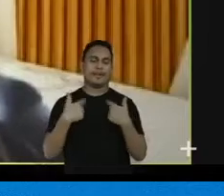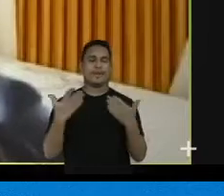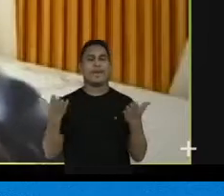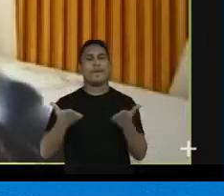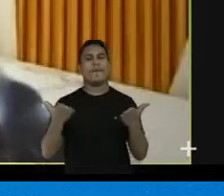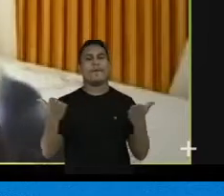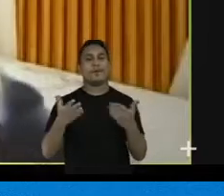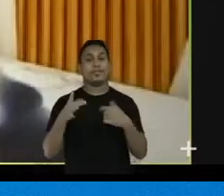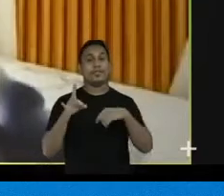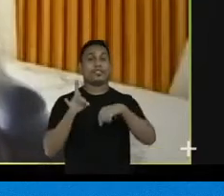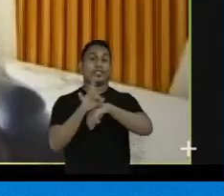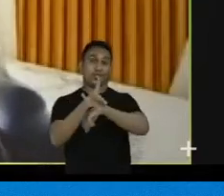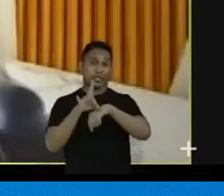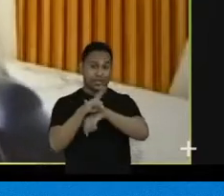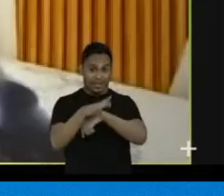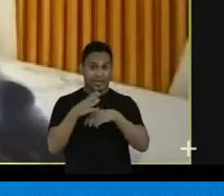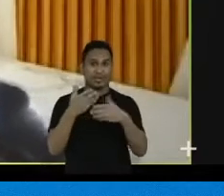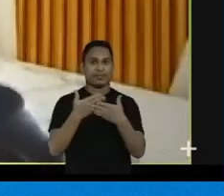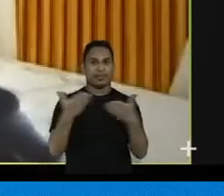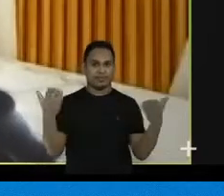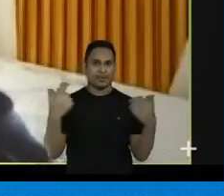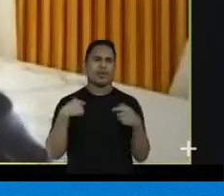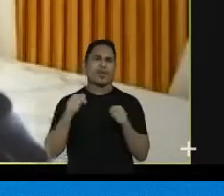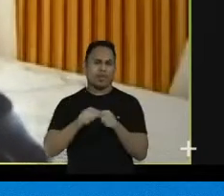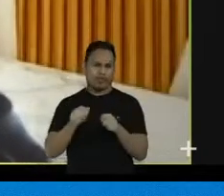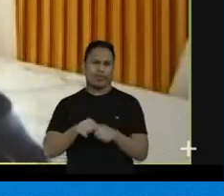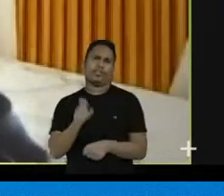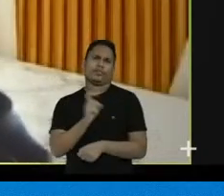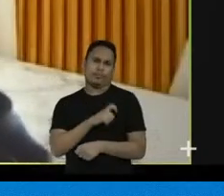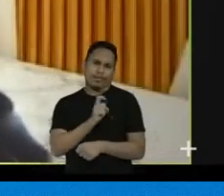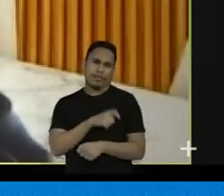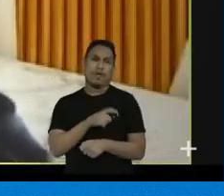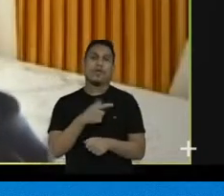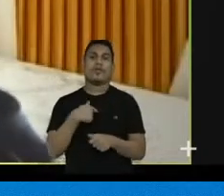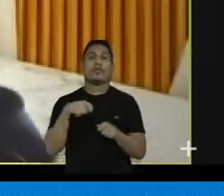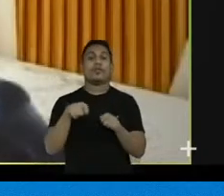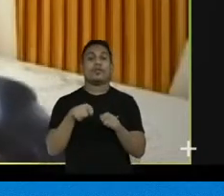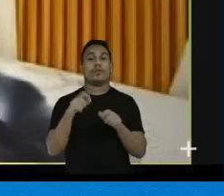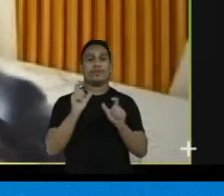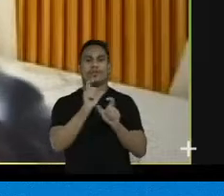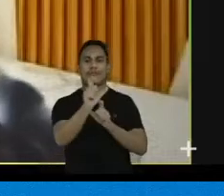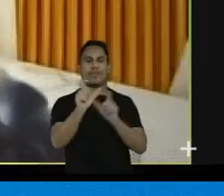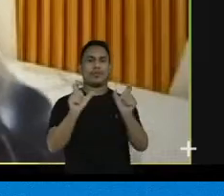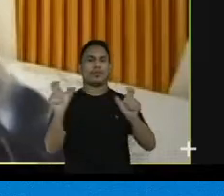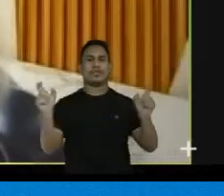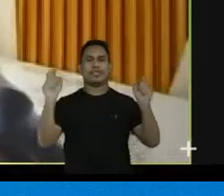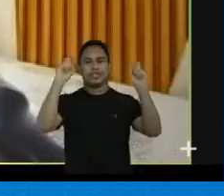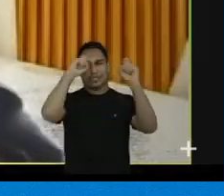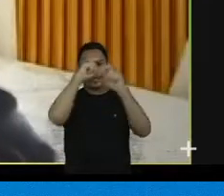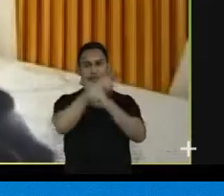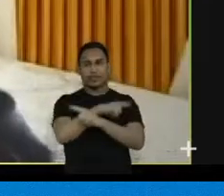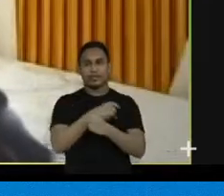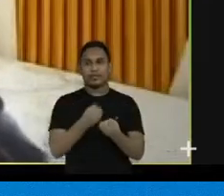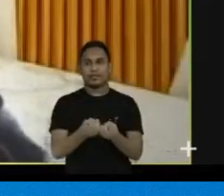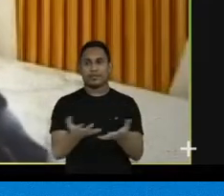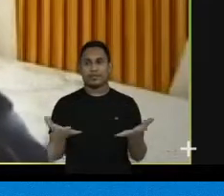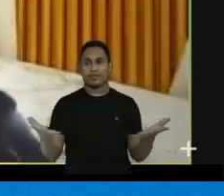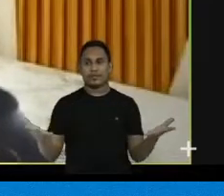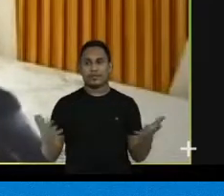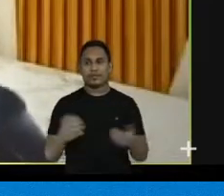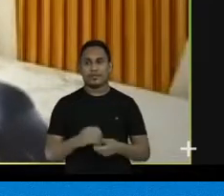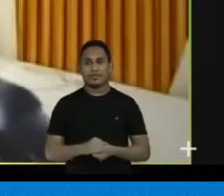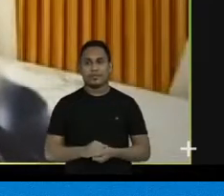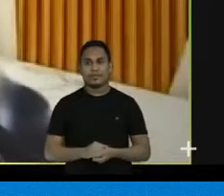fiz isso de propósito. Eu coloquei algumas terminologias difíceis, justamente em respeito a você que gosta de